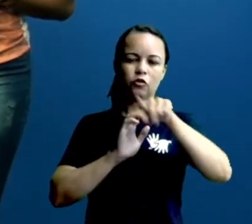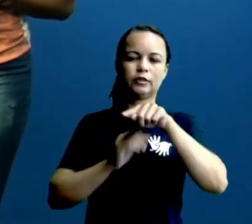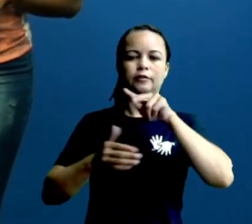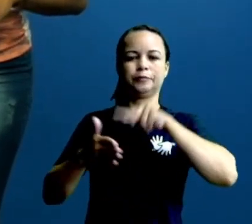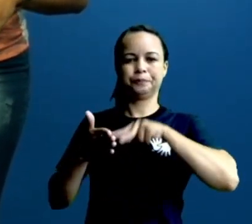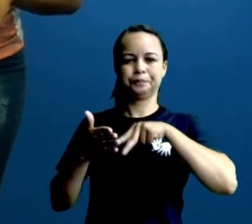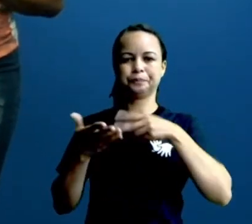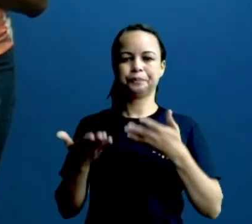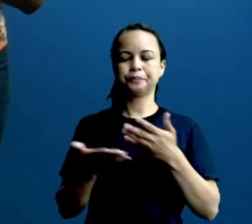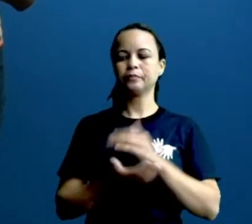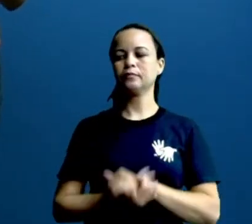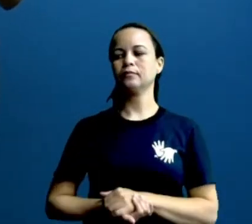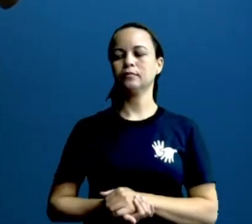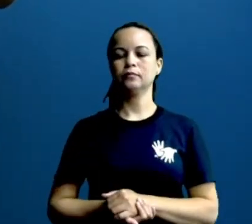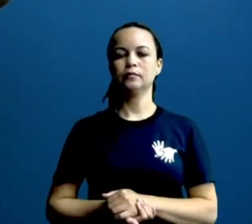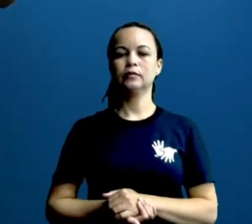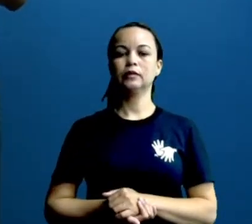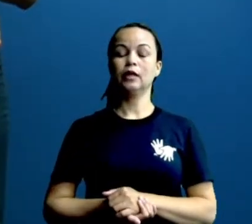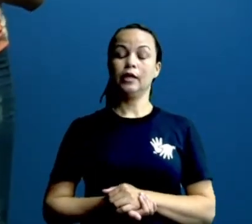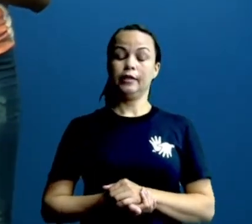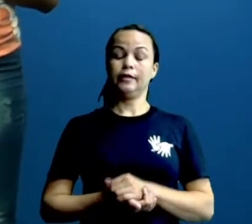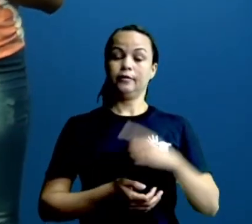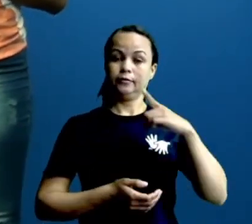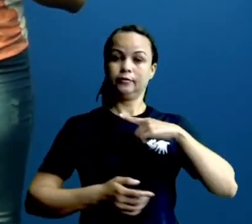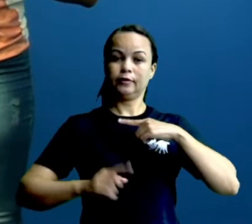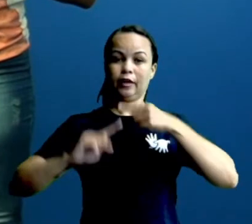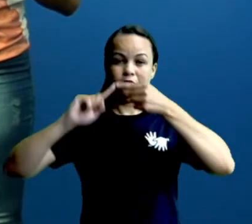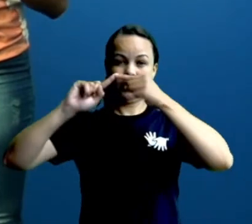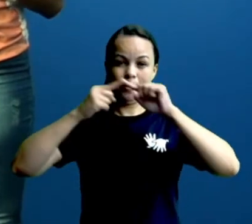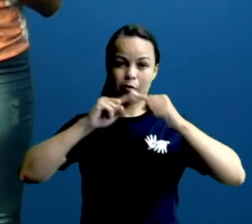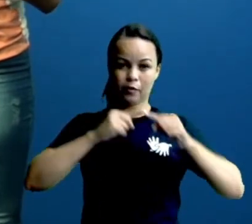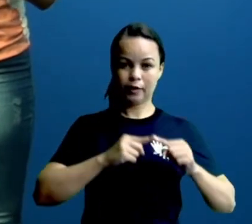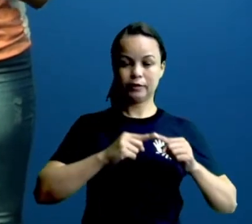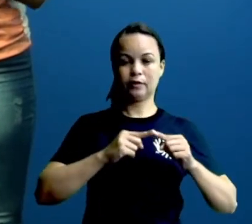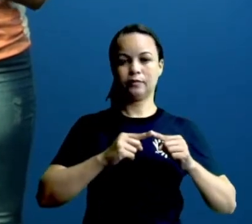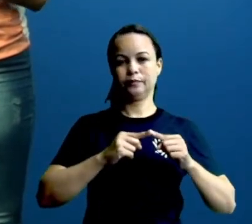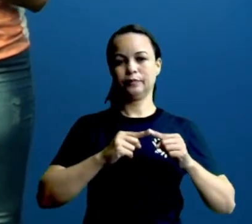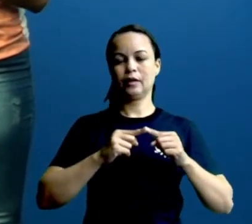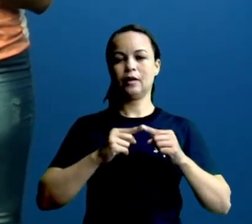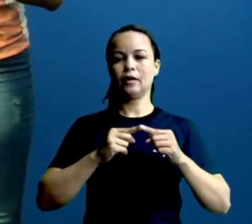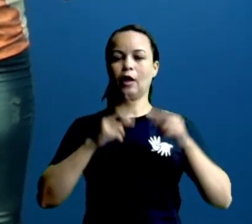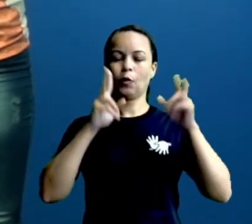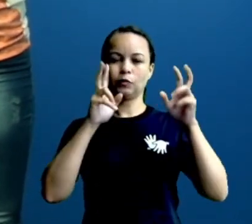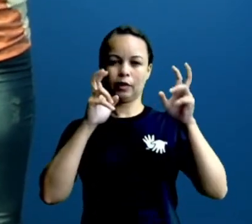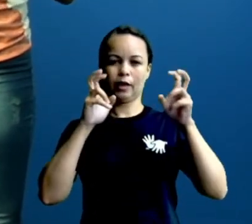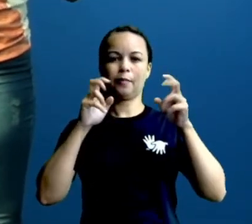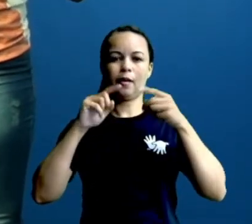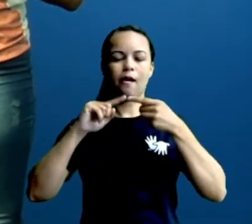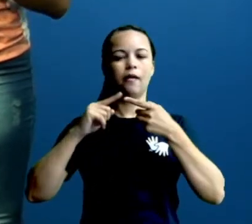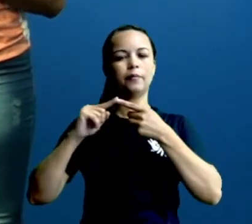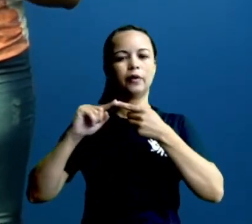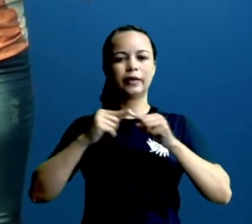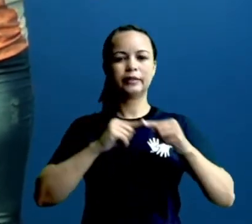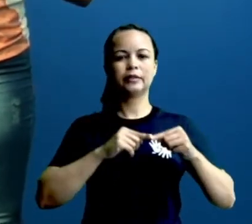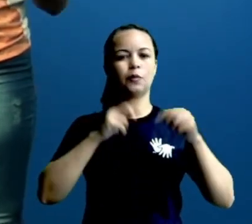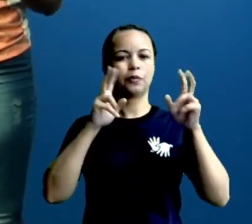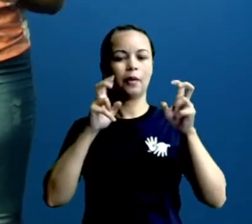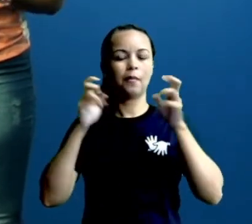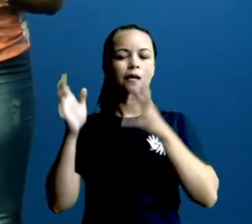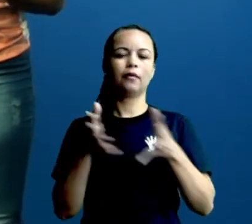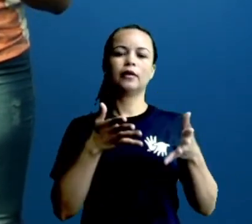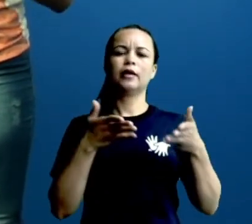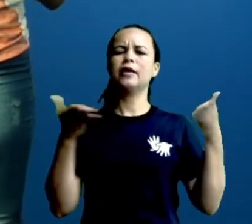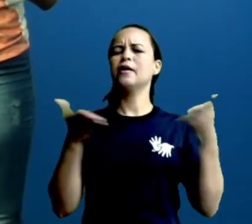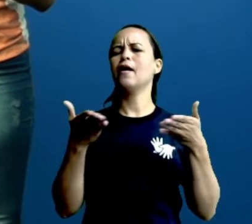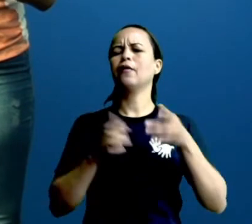Agora, tivemos aí a progressão, porque o tema, progressão temática. Agora, e a lógica? De onde